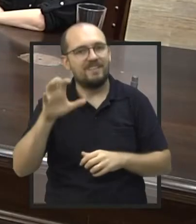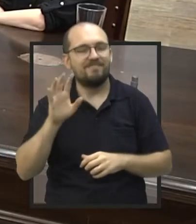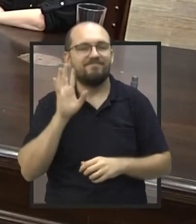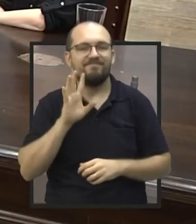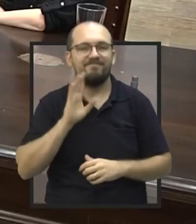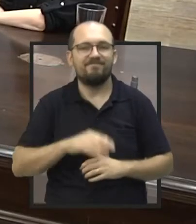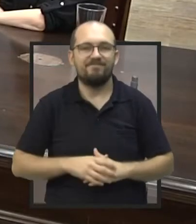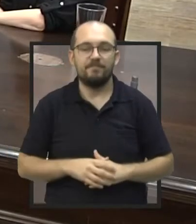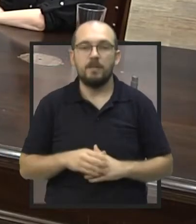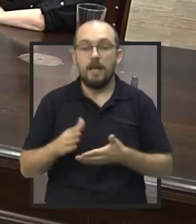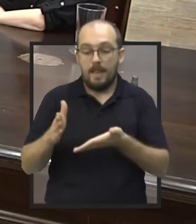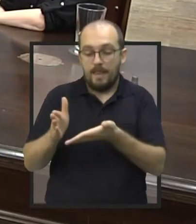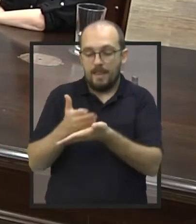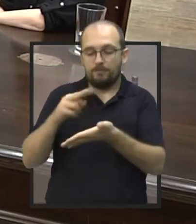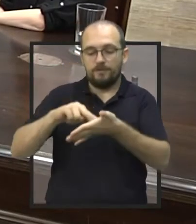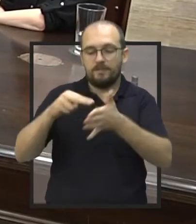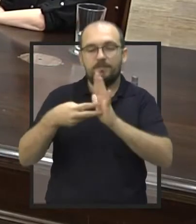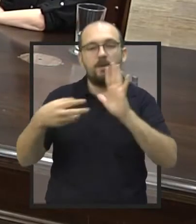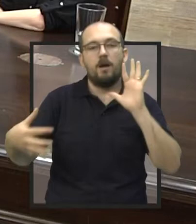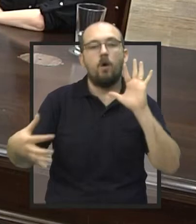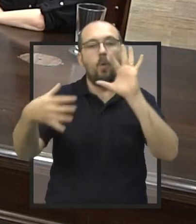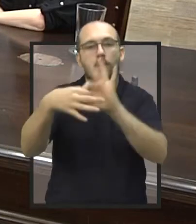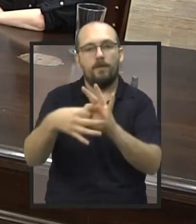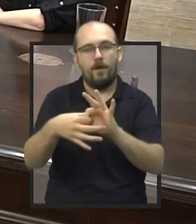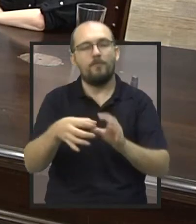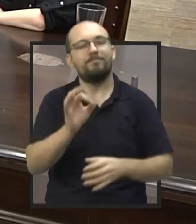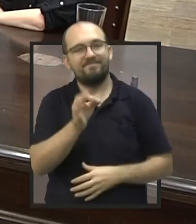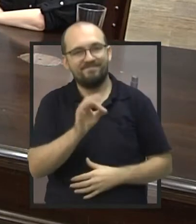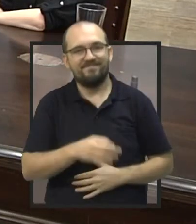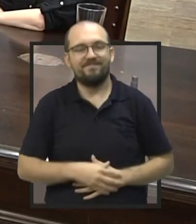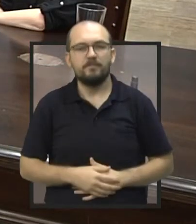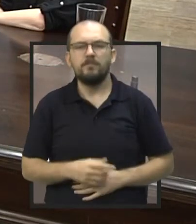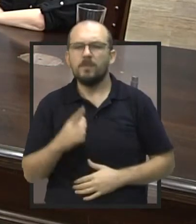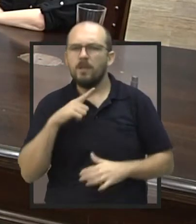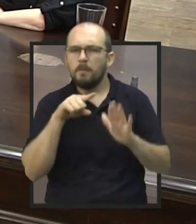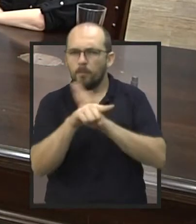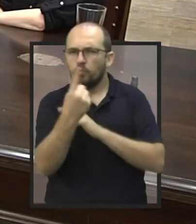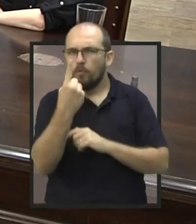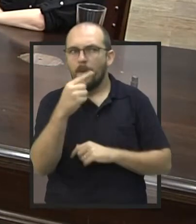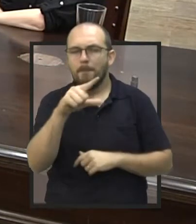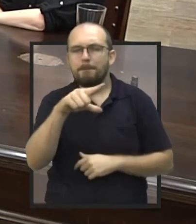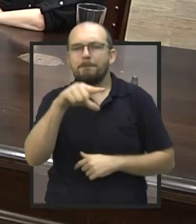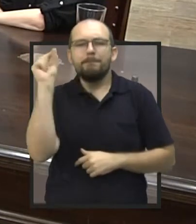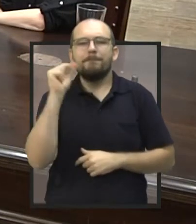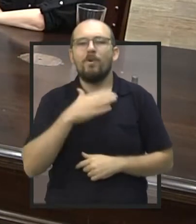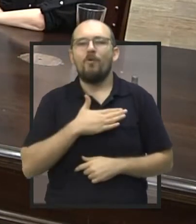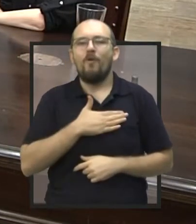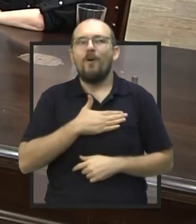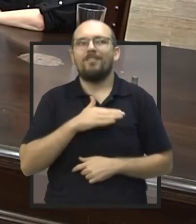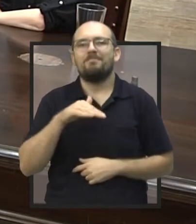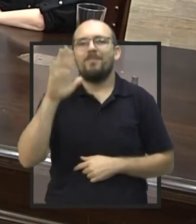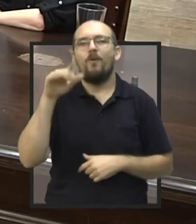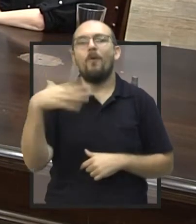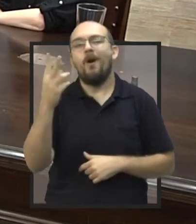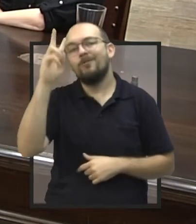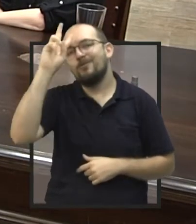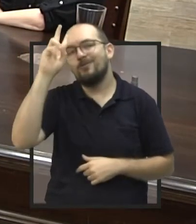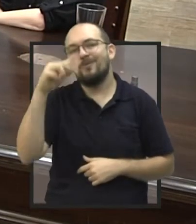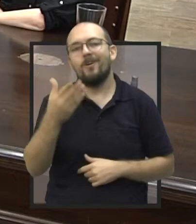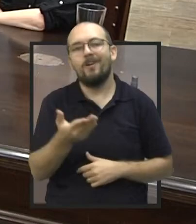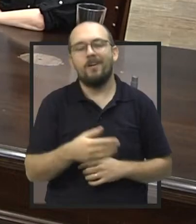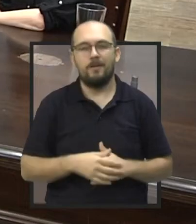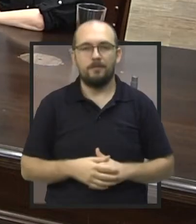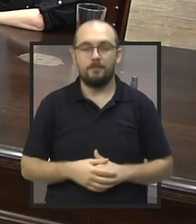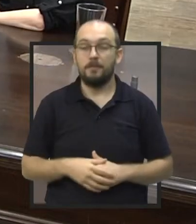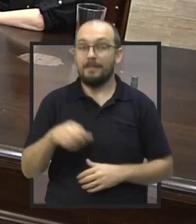criativo ele é solitário e necessário, né, para o escritor. E geralmente a gente curte, mas que até ali, da hora que o